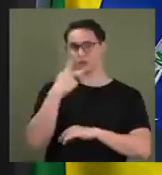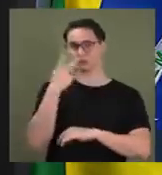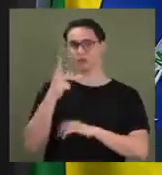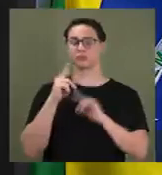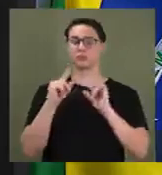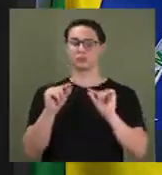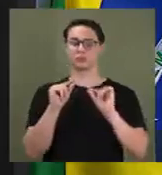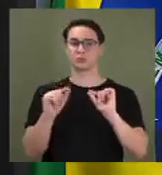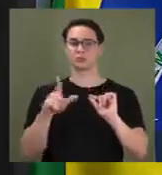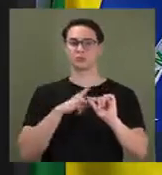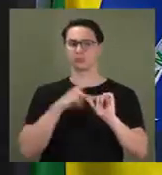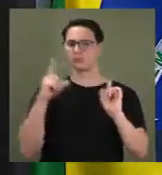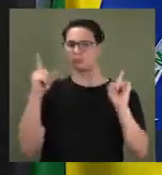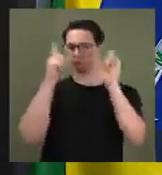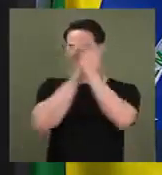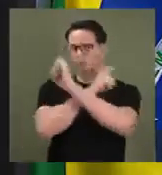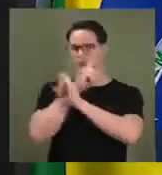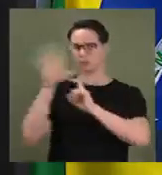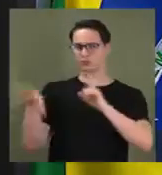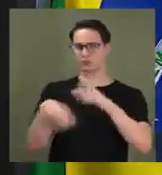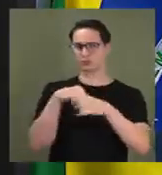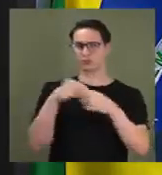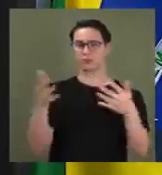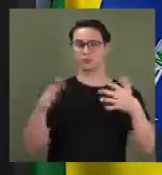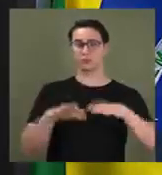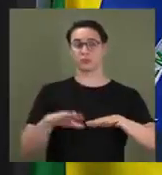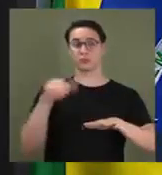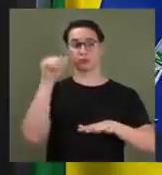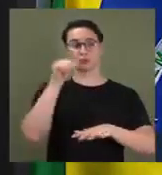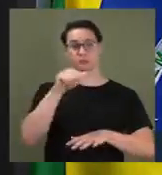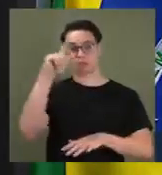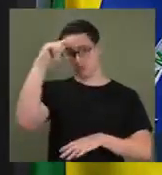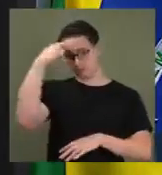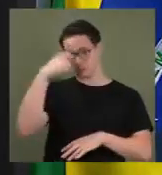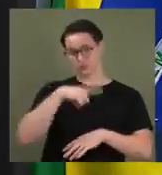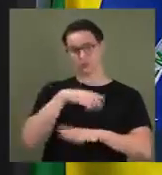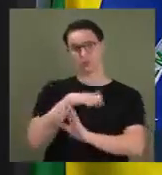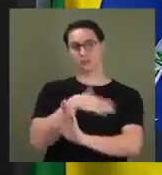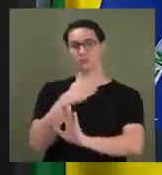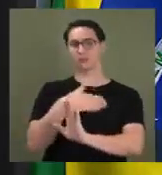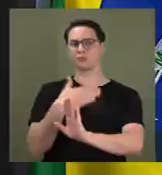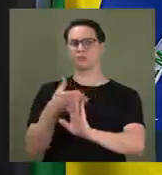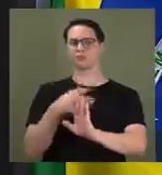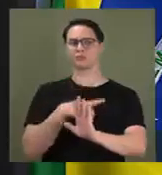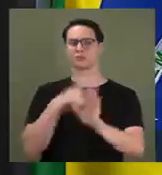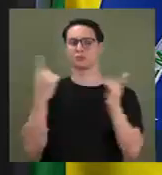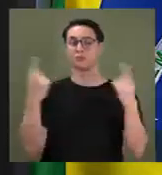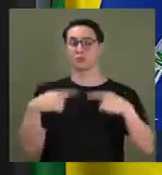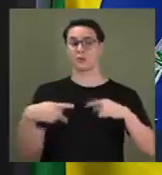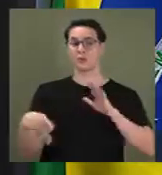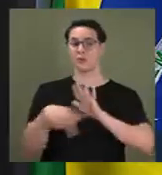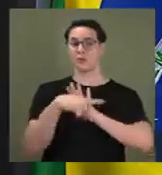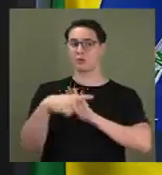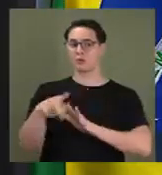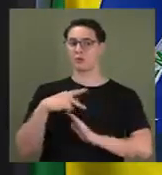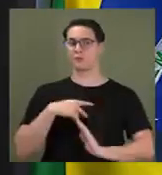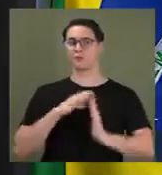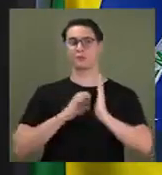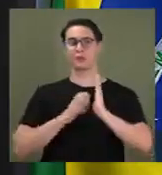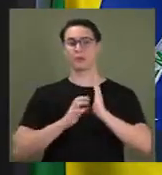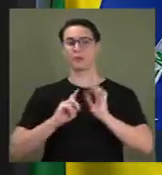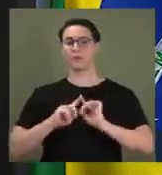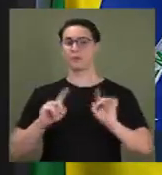que é difícil incluir mulheres e negros nos processos de disputa política dos partidos.